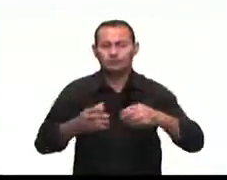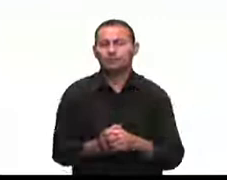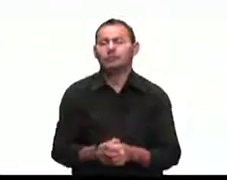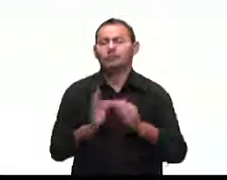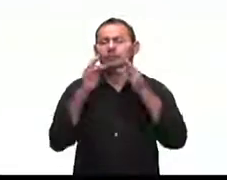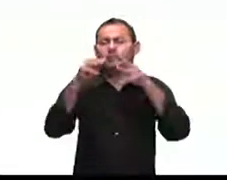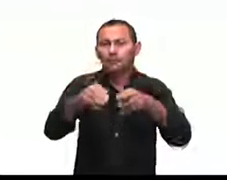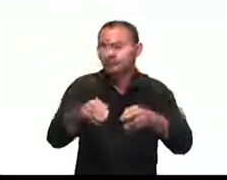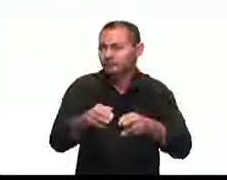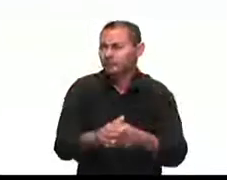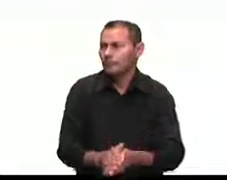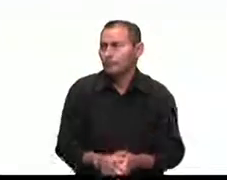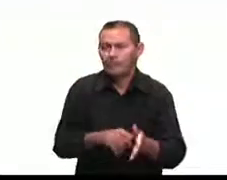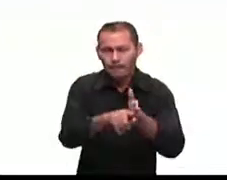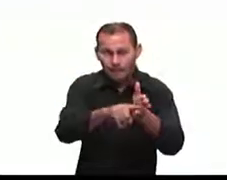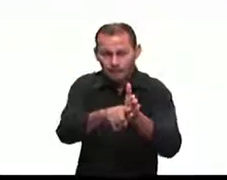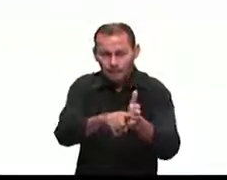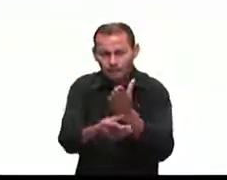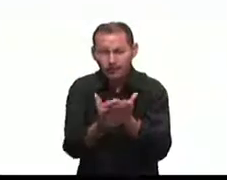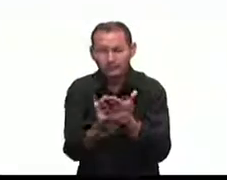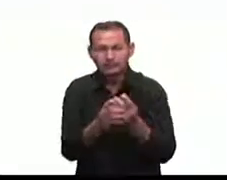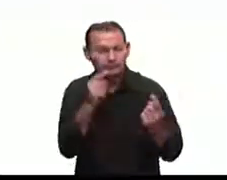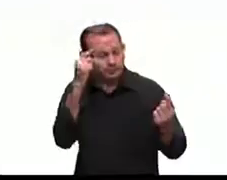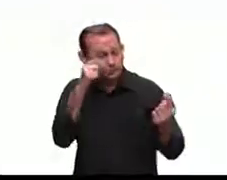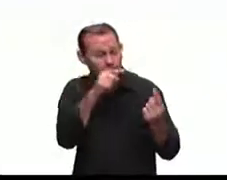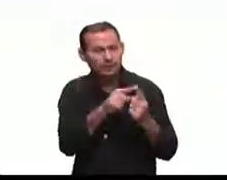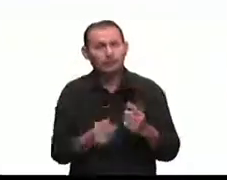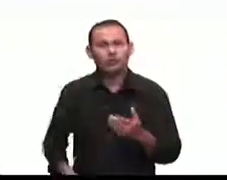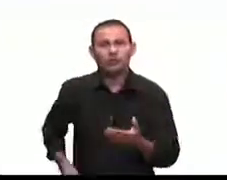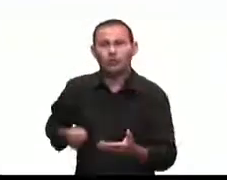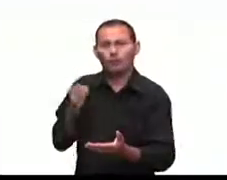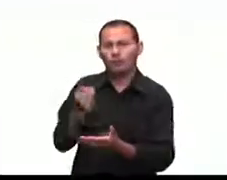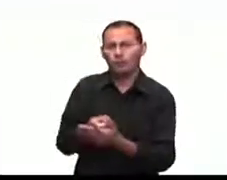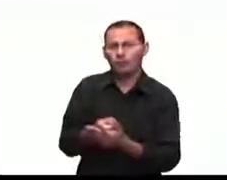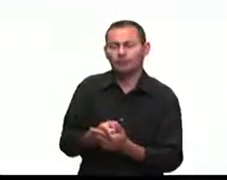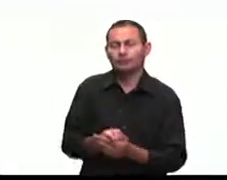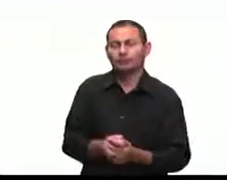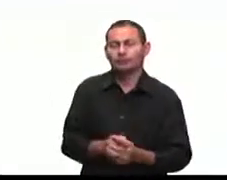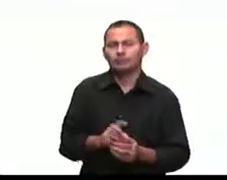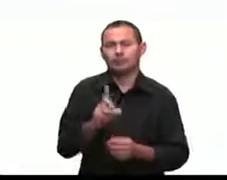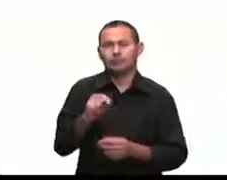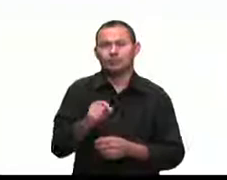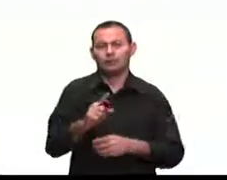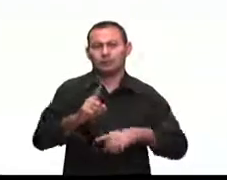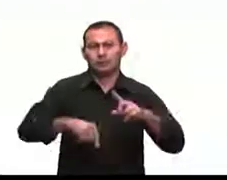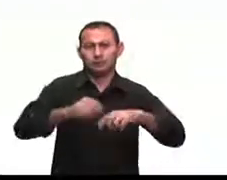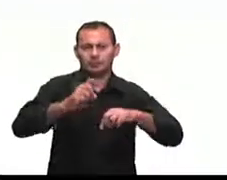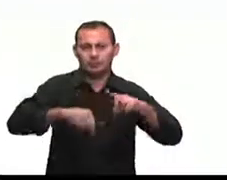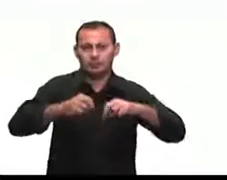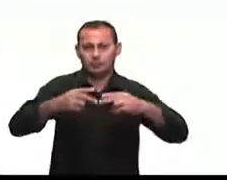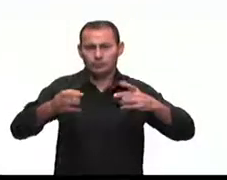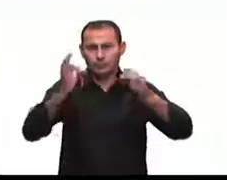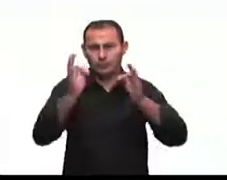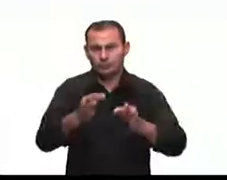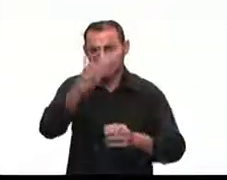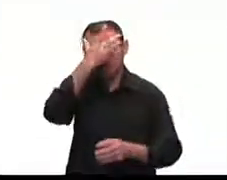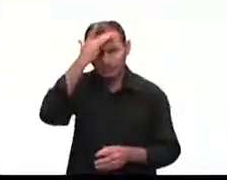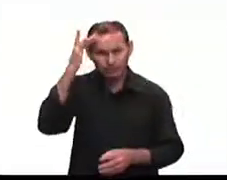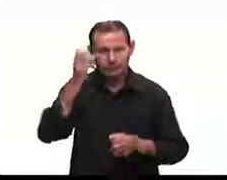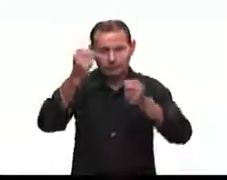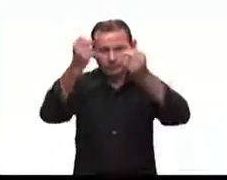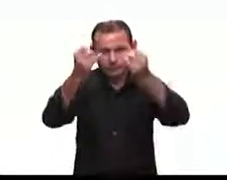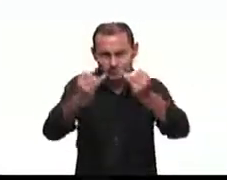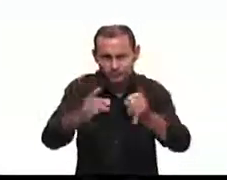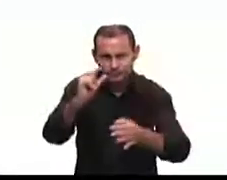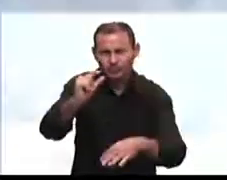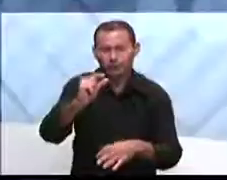por final, levantar intenção de compra para esses produtos, tá, pessoal? Então, explicando